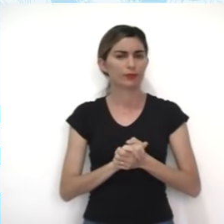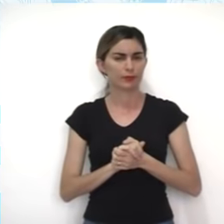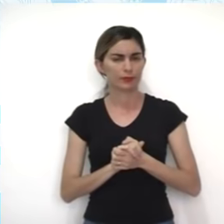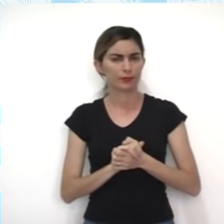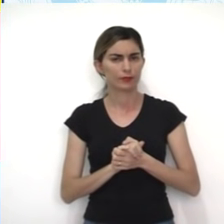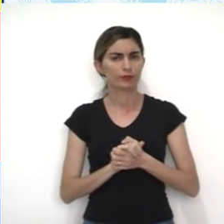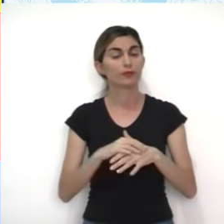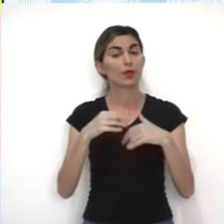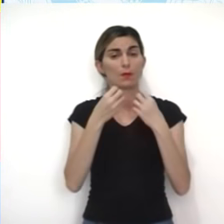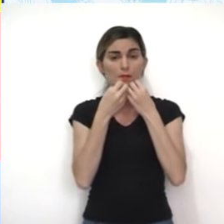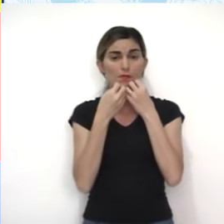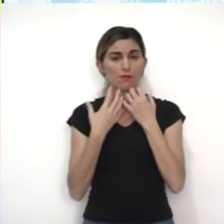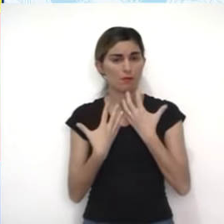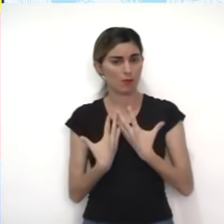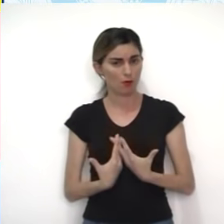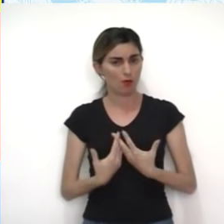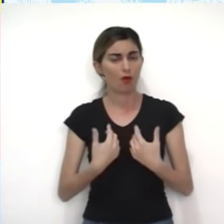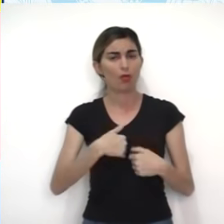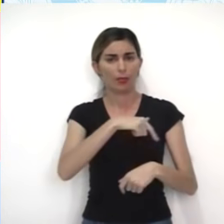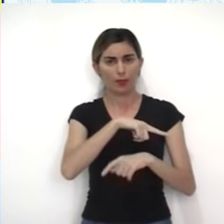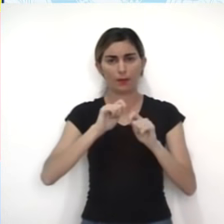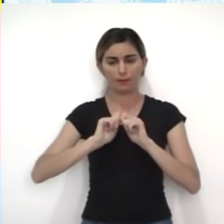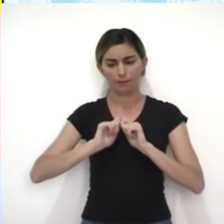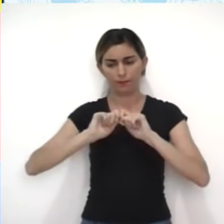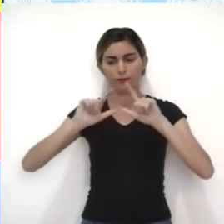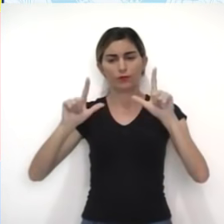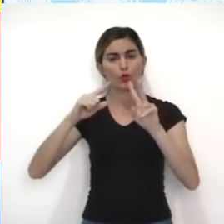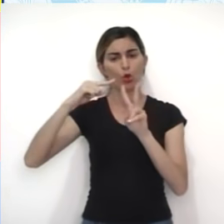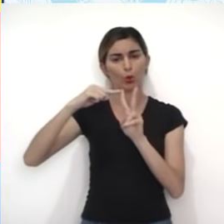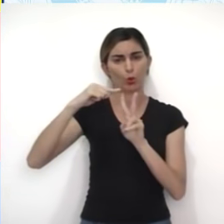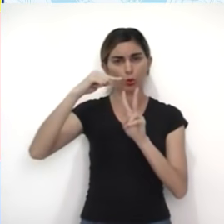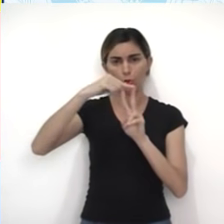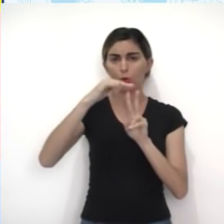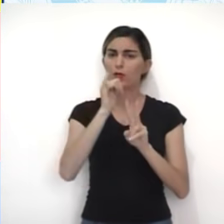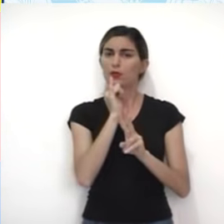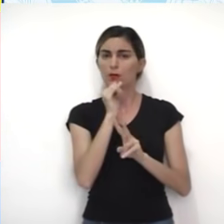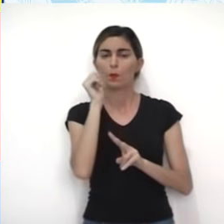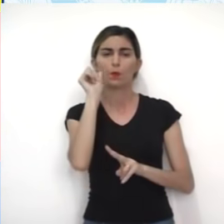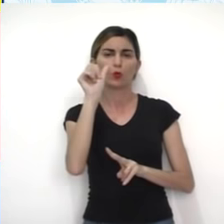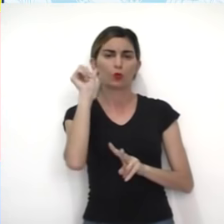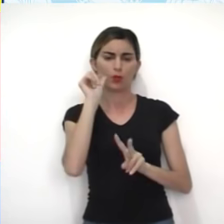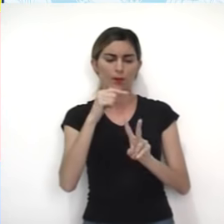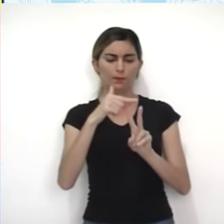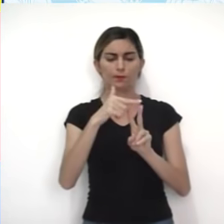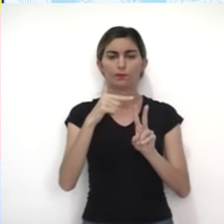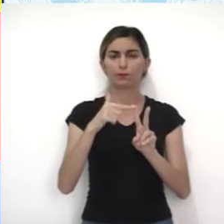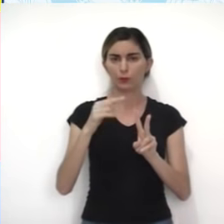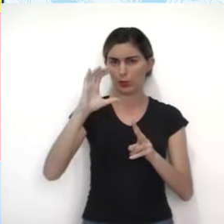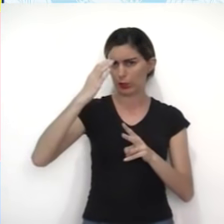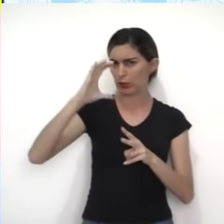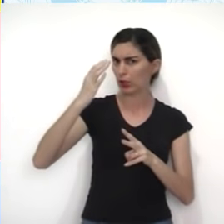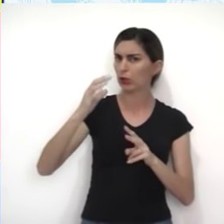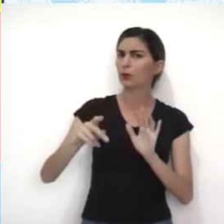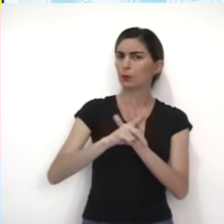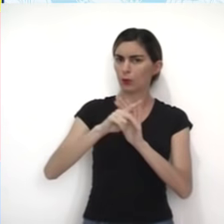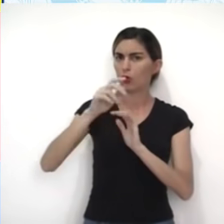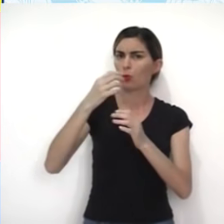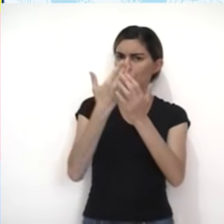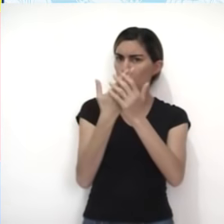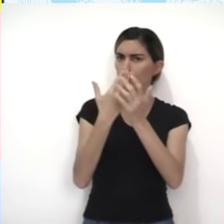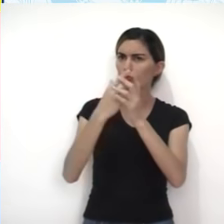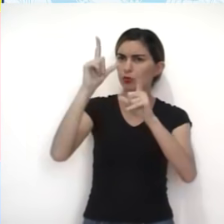isso é bom nesta imagem nós vemos dois exemplos de mulheres cientistas